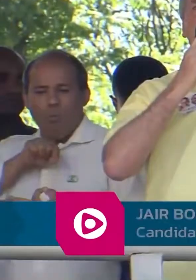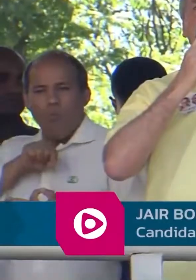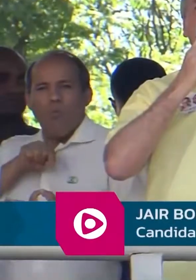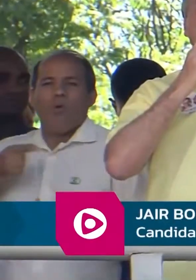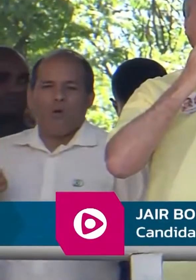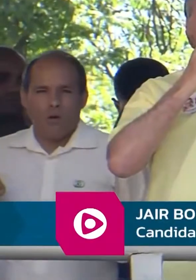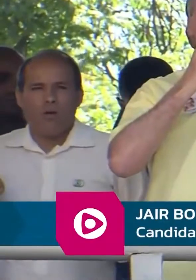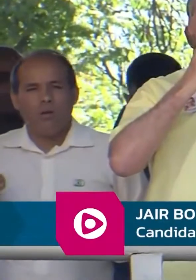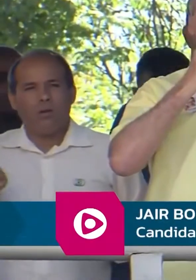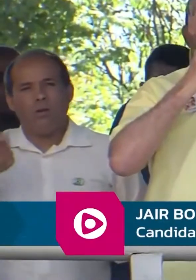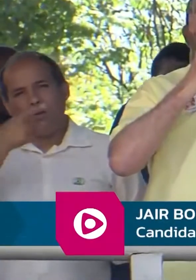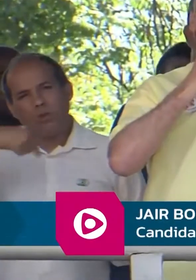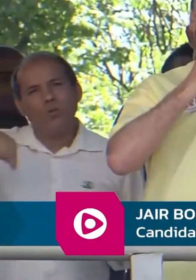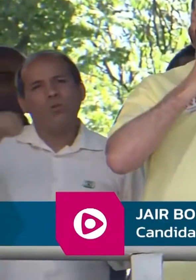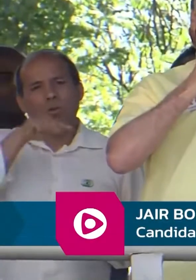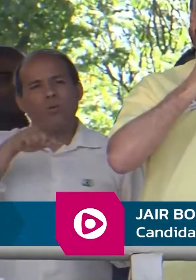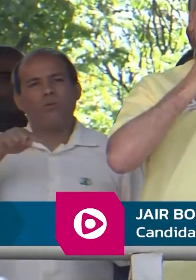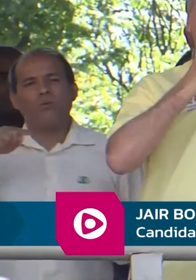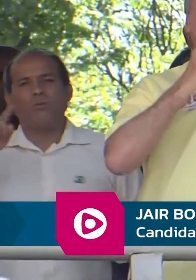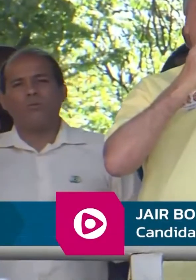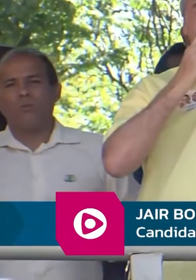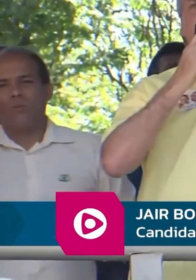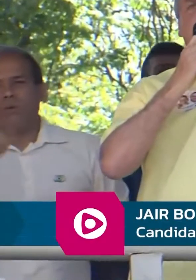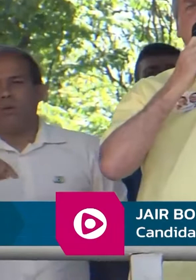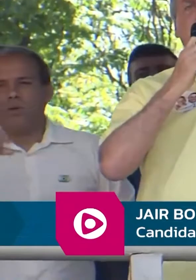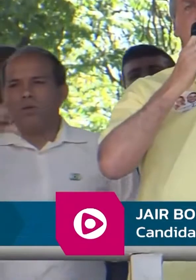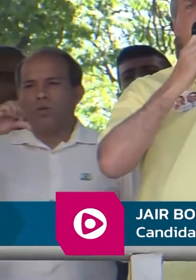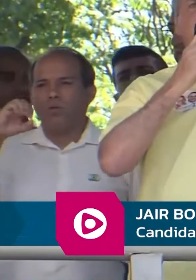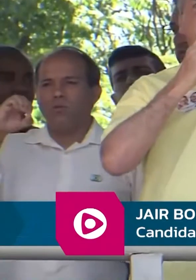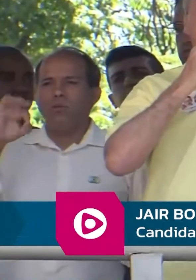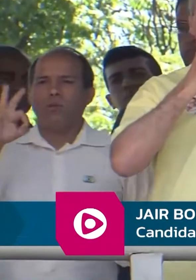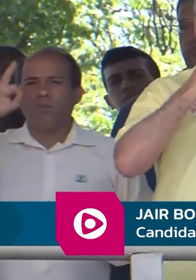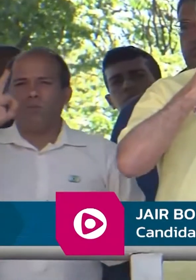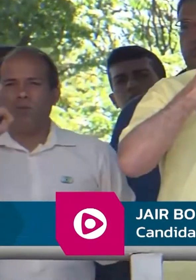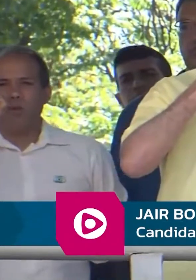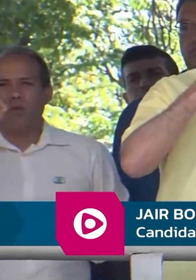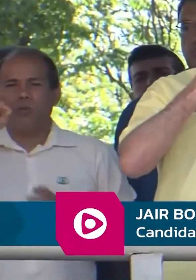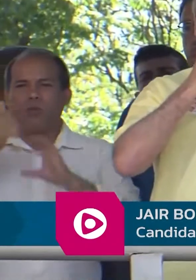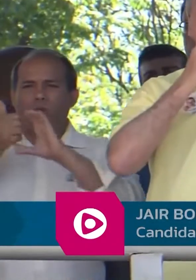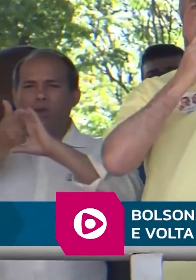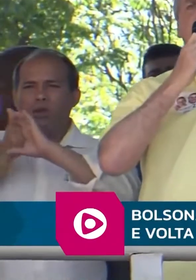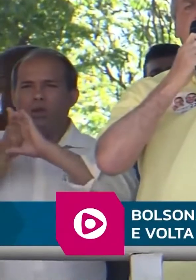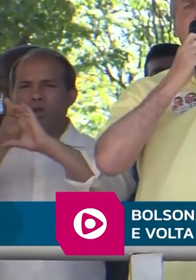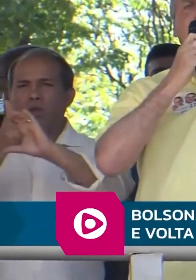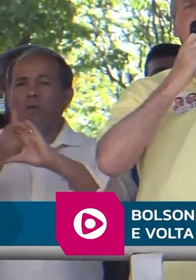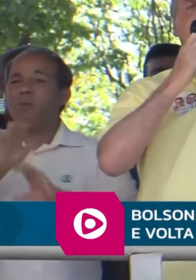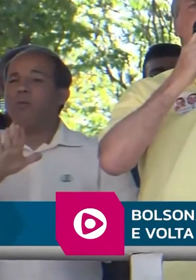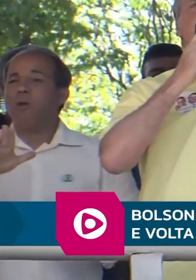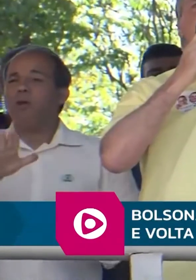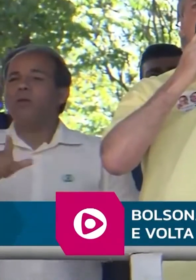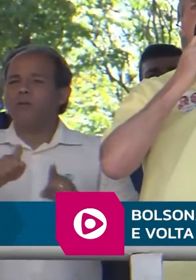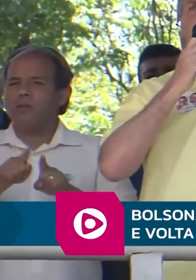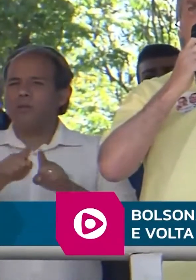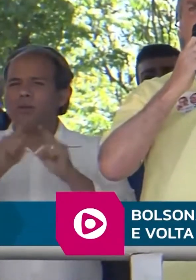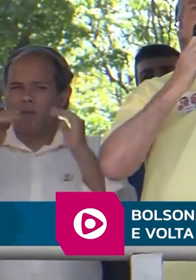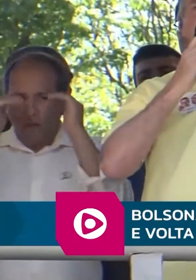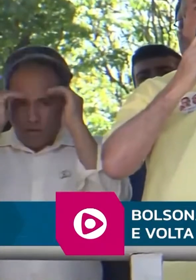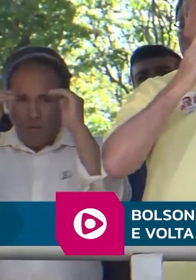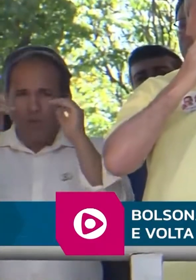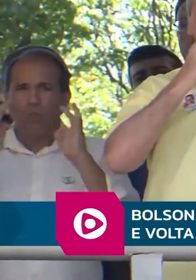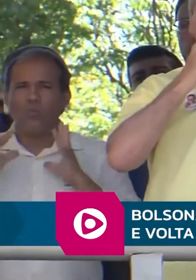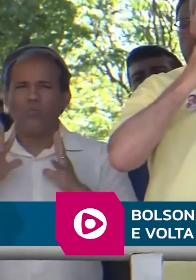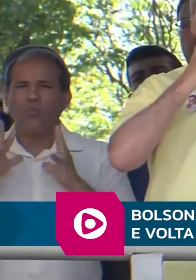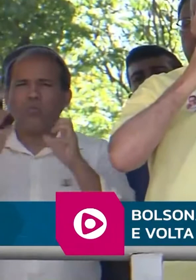religião. Aqui nós somos 90% de cristãos, mas respeitamos